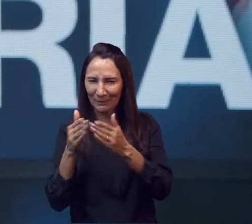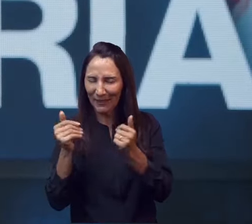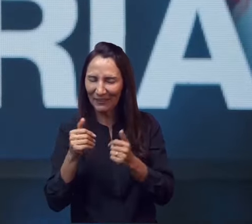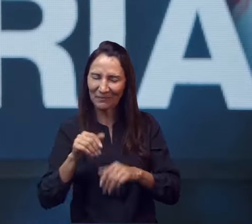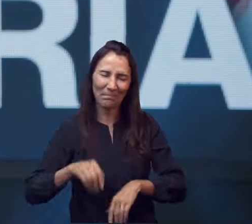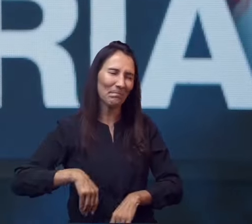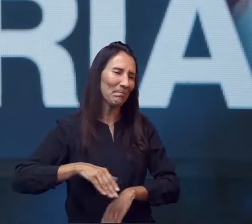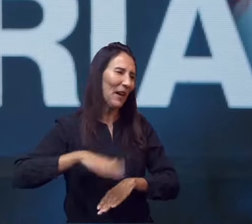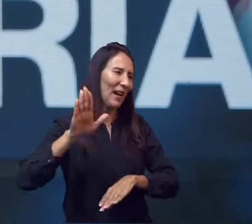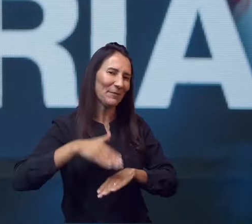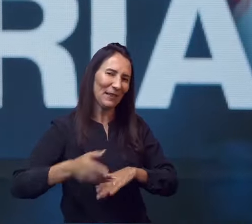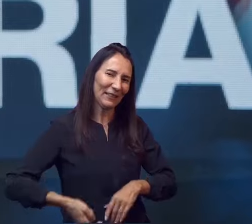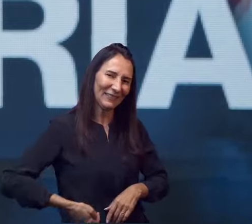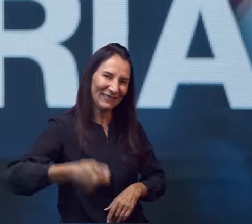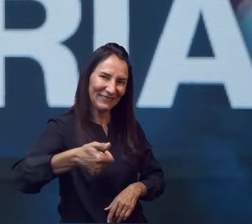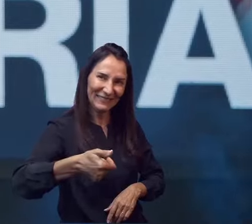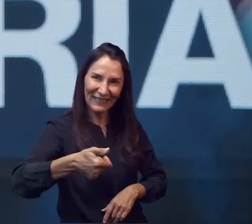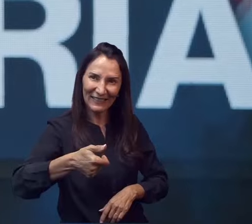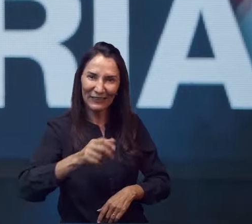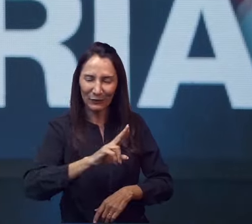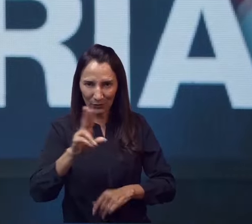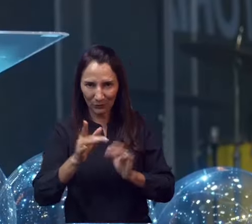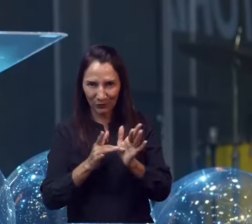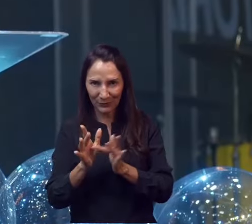em nome de Jesus